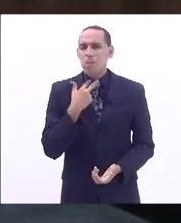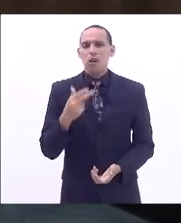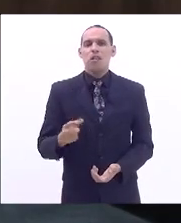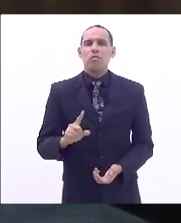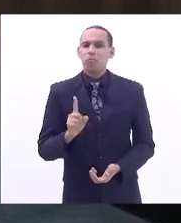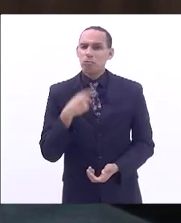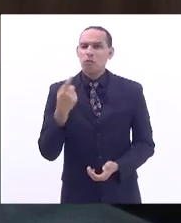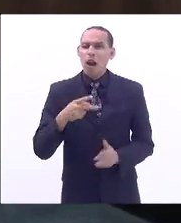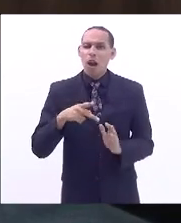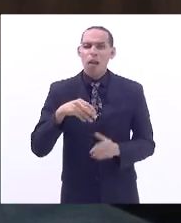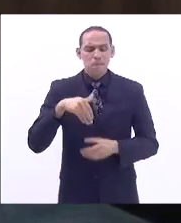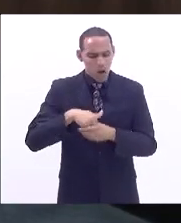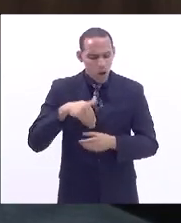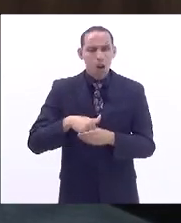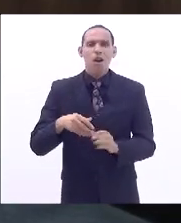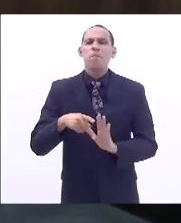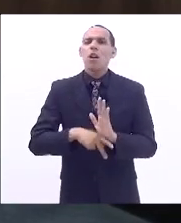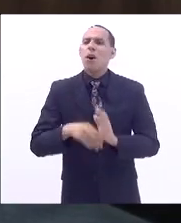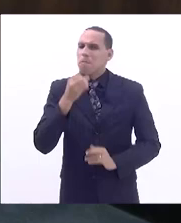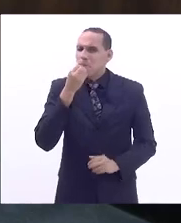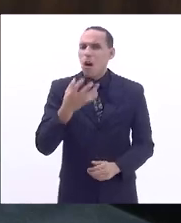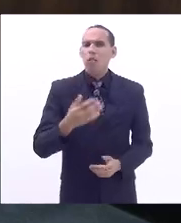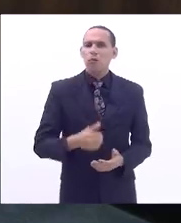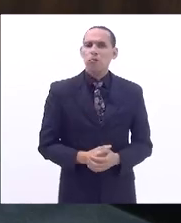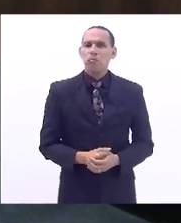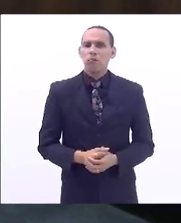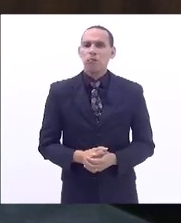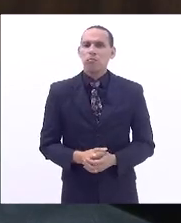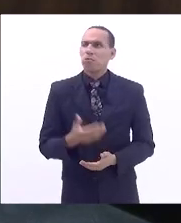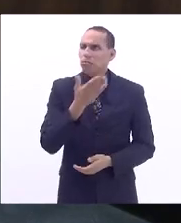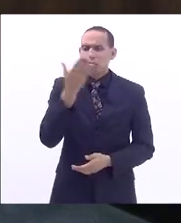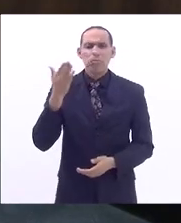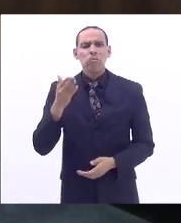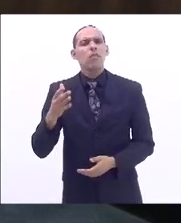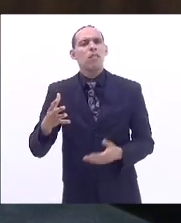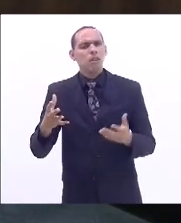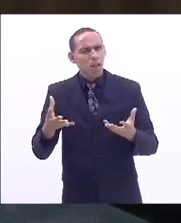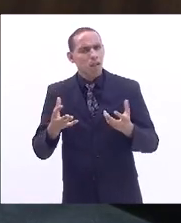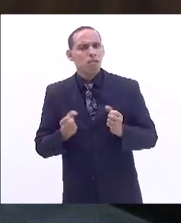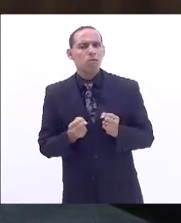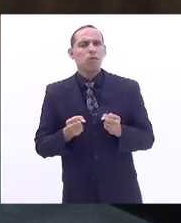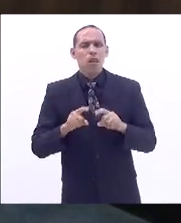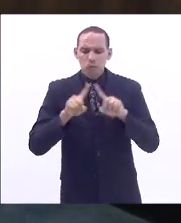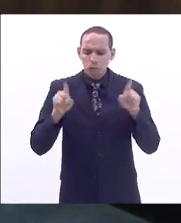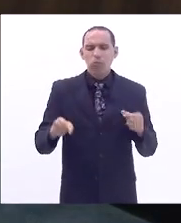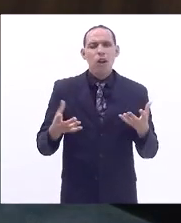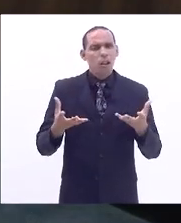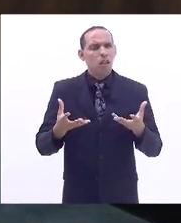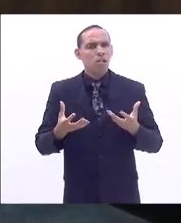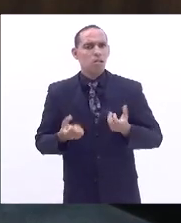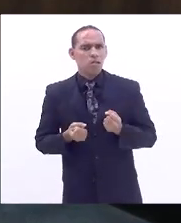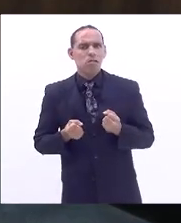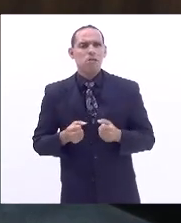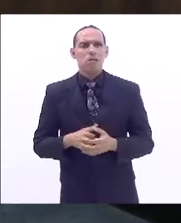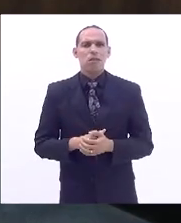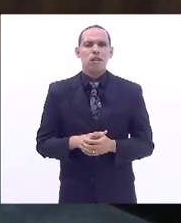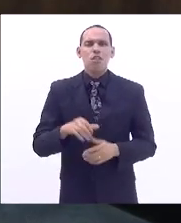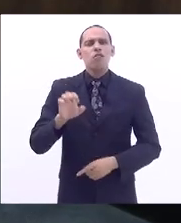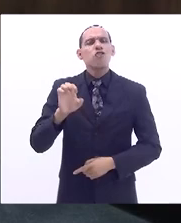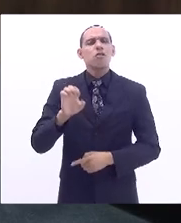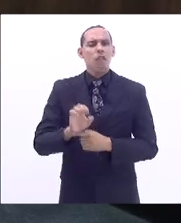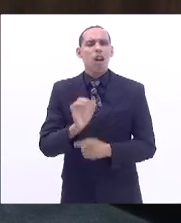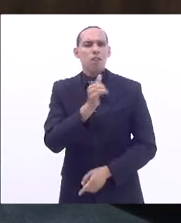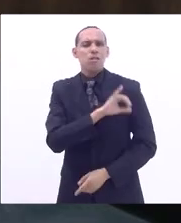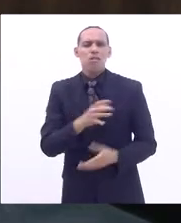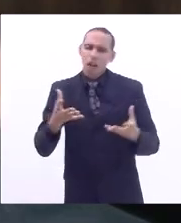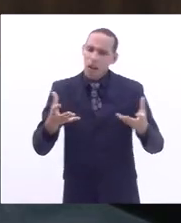voltar o projeto é bom ganhar a categoria E aí o servidor público e ganhar passivo Estado